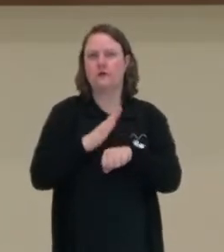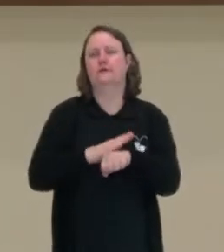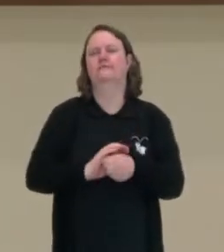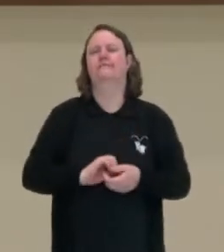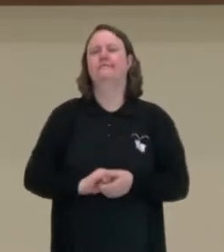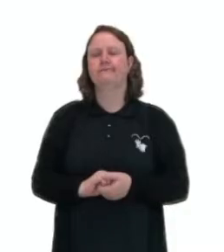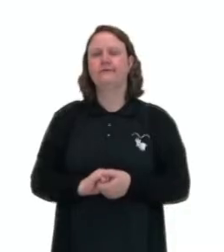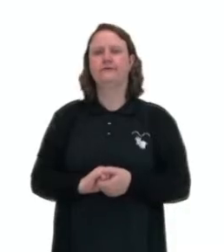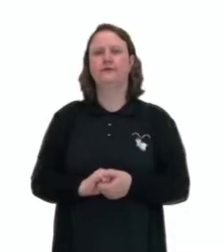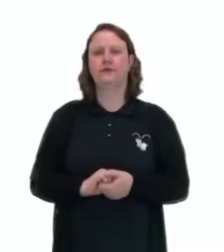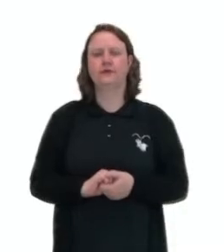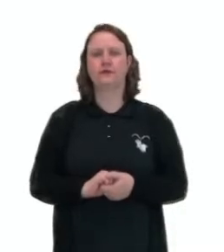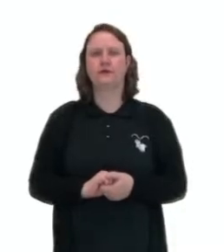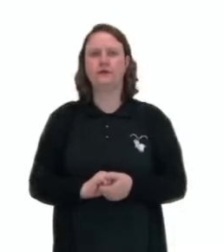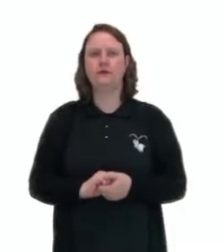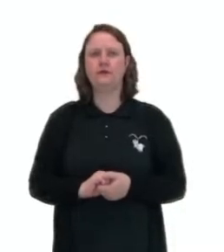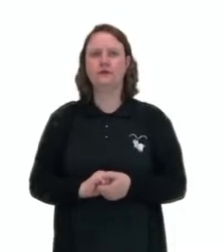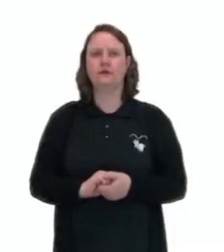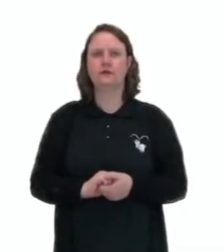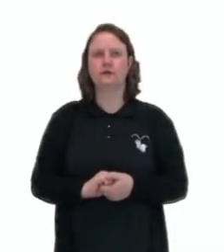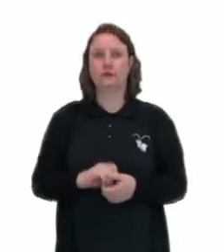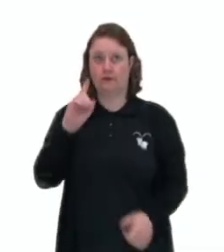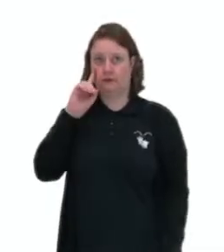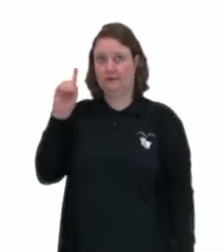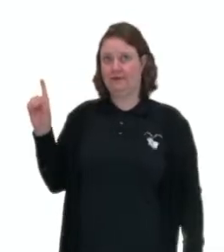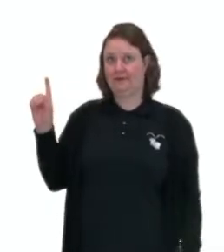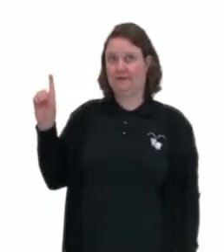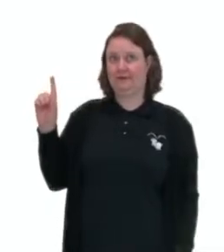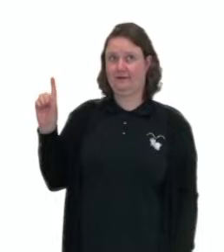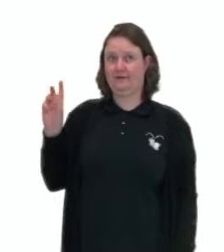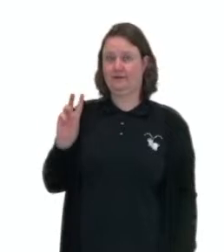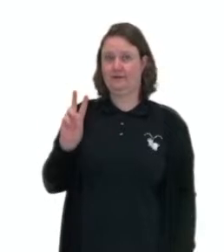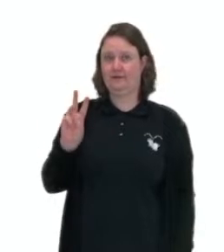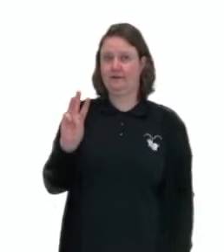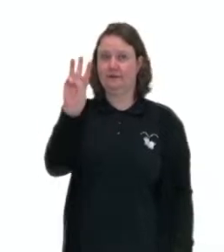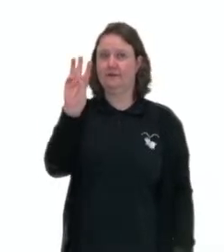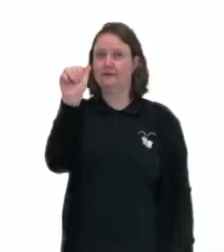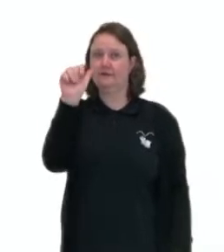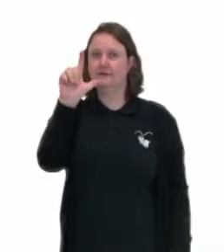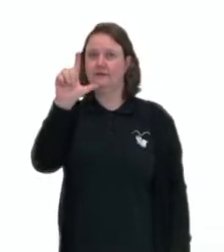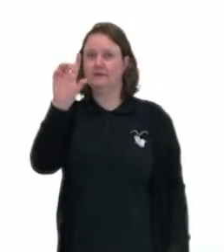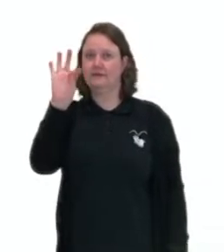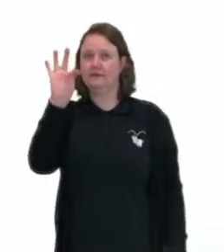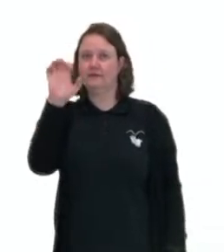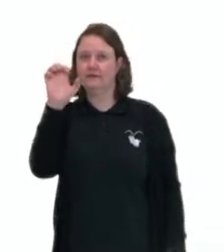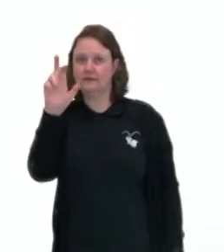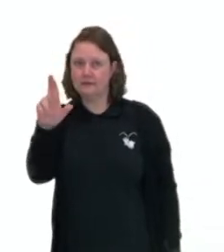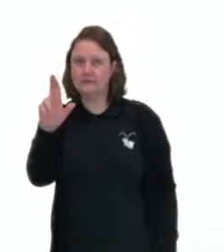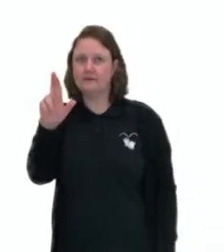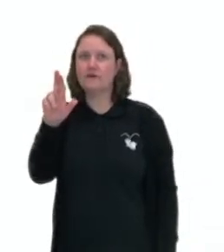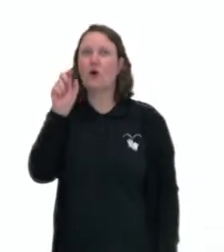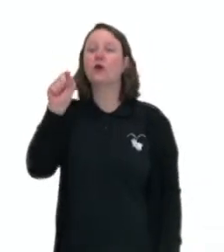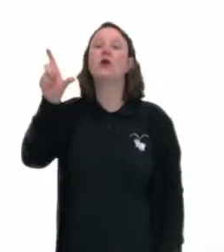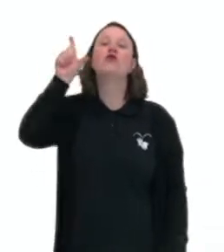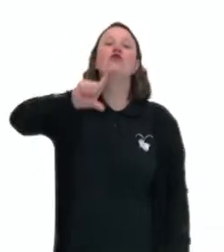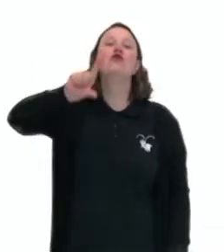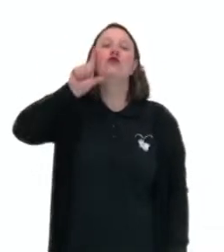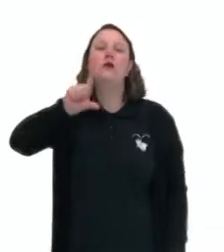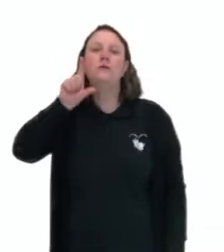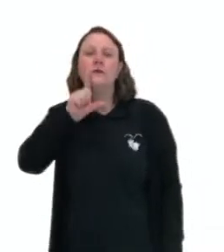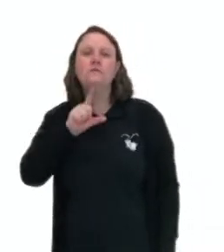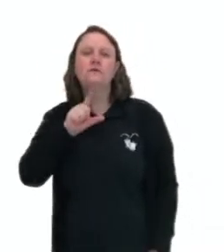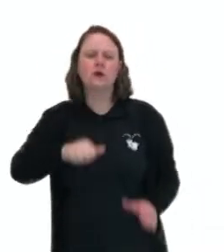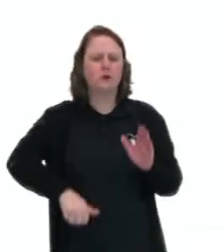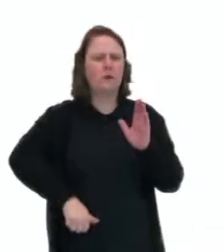dele. O Walter de Maria é um artista estadunidense e ele foi um dos pioneiros da